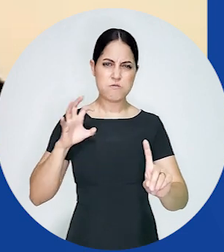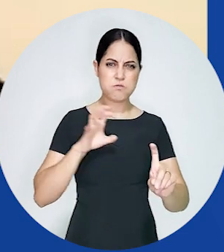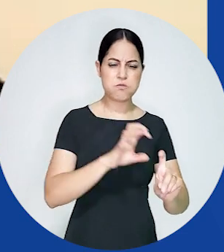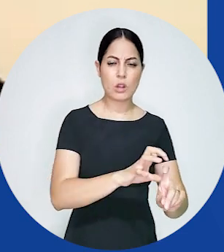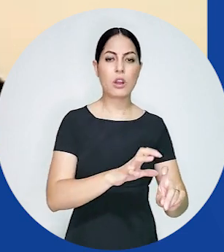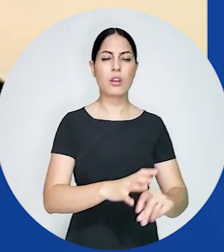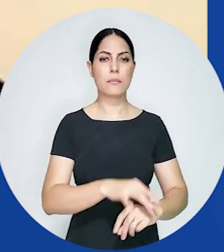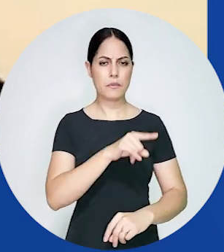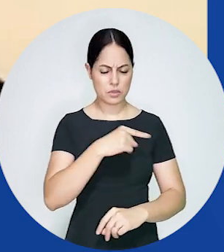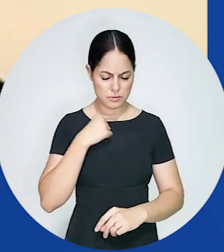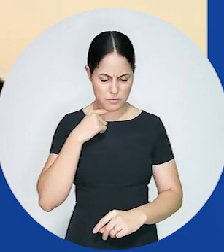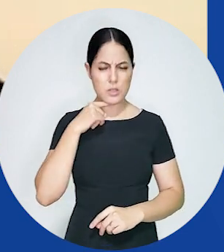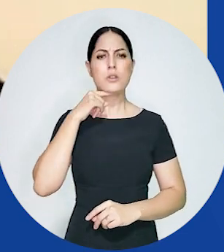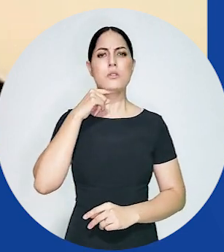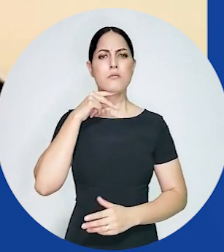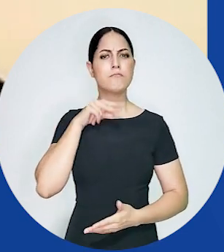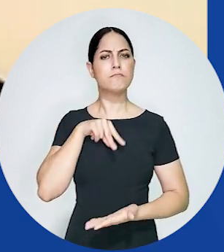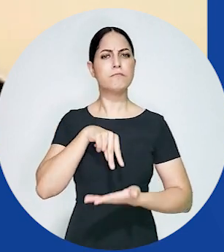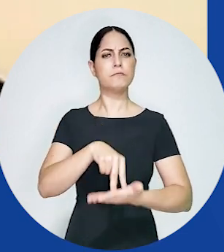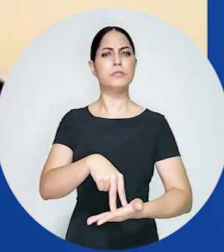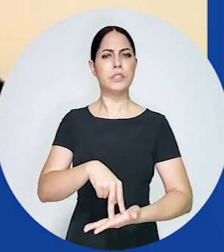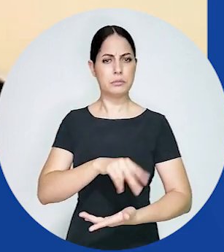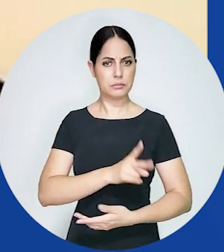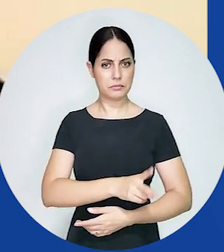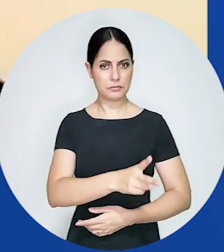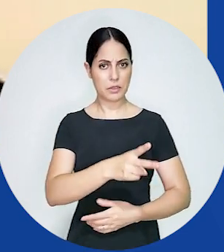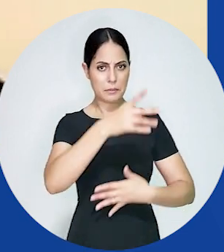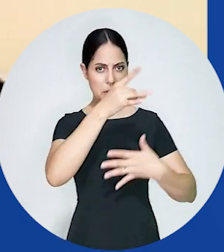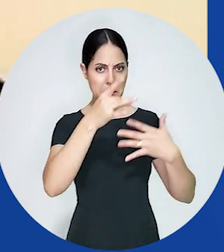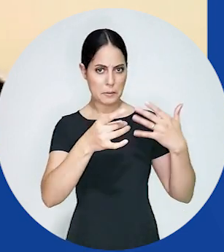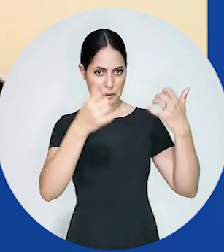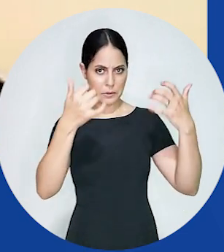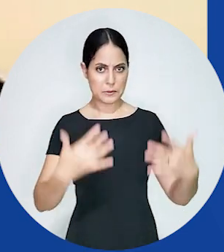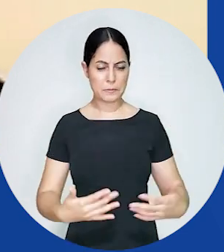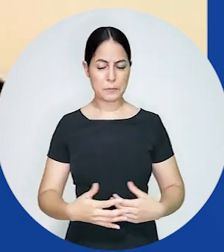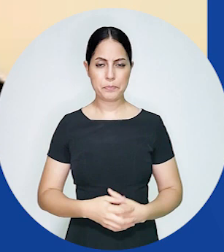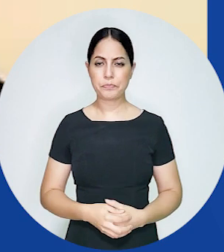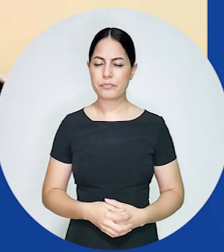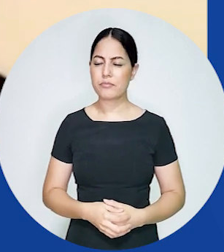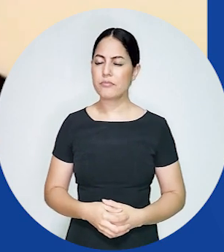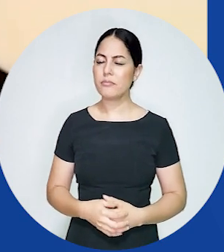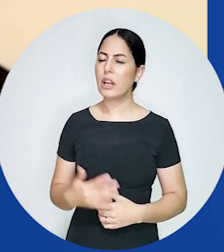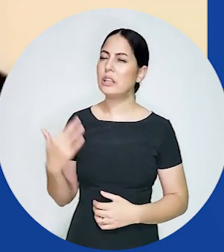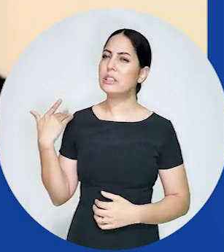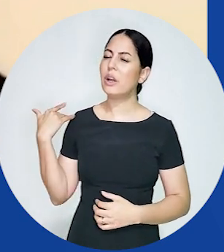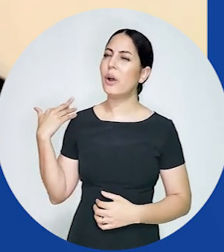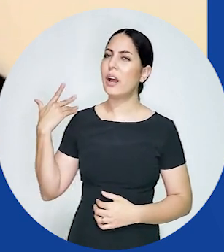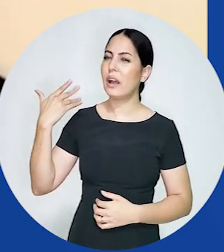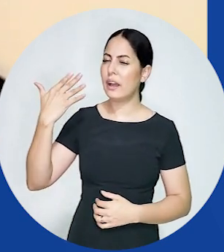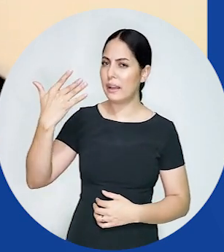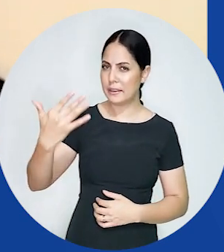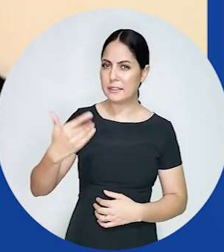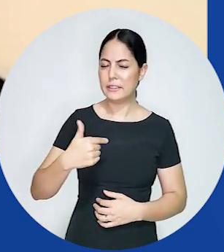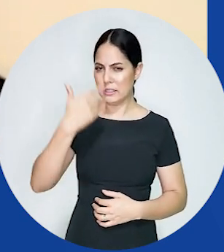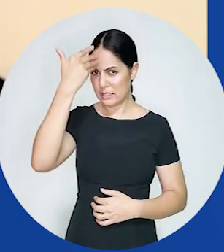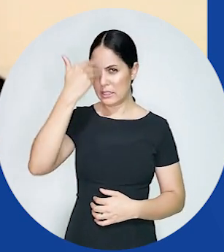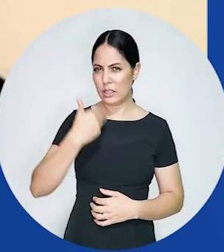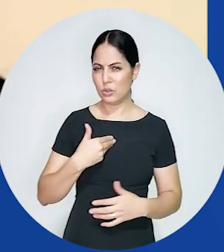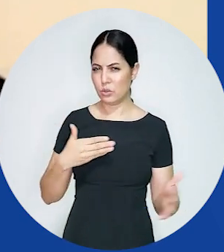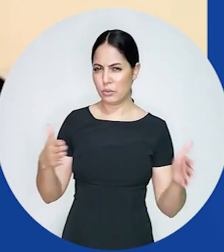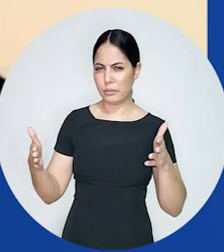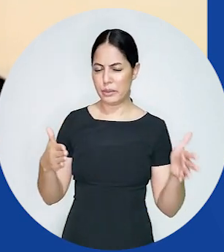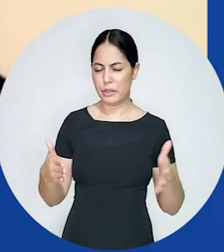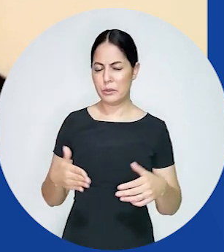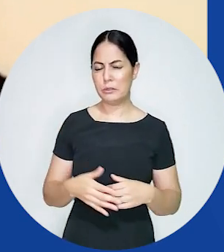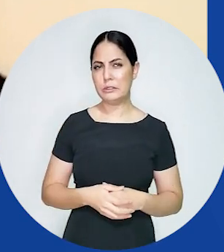torturada e, de cabeça erguida, construiu esta carreira que eu comecei aqui a falar. Eu sou da época em que a